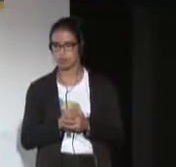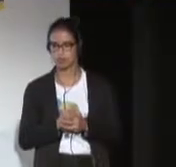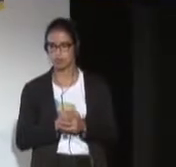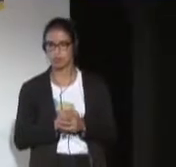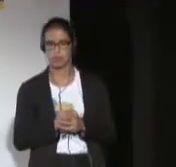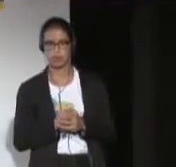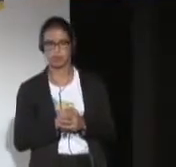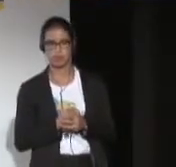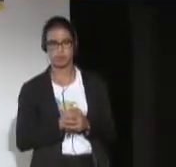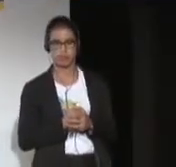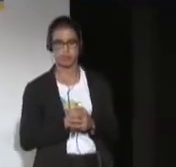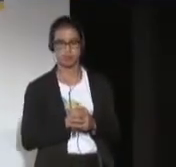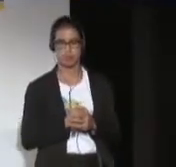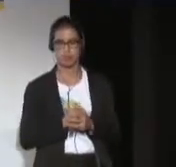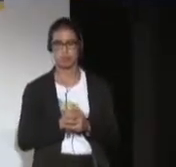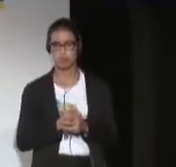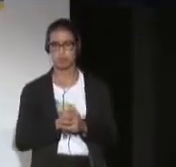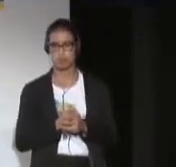Sim?